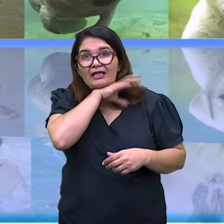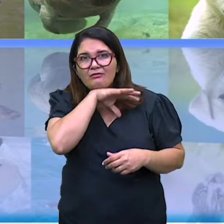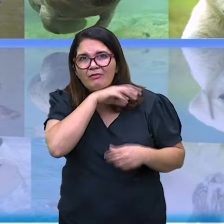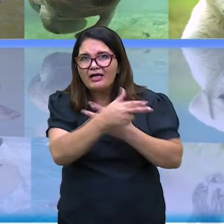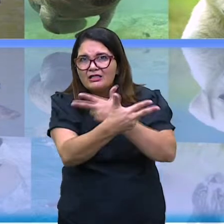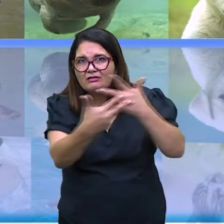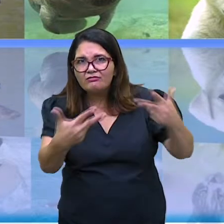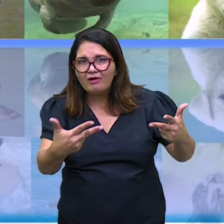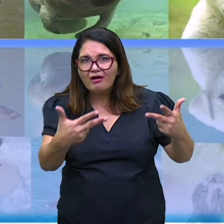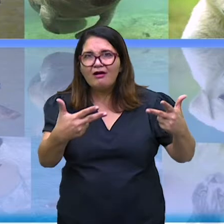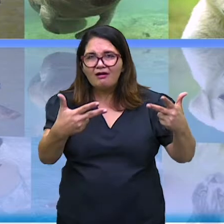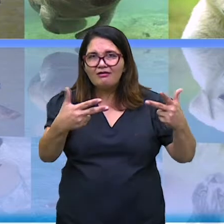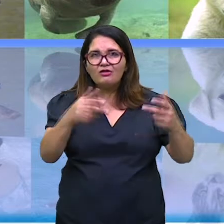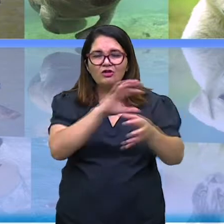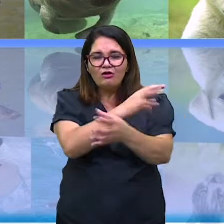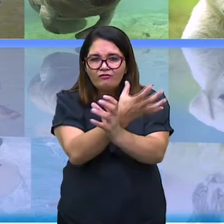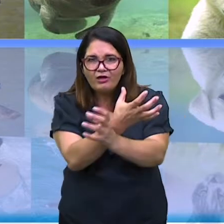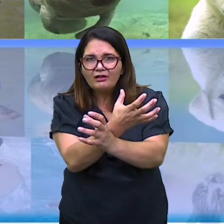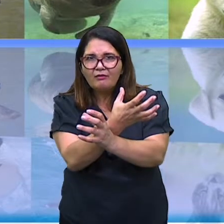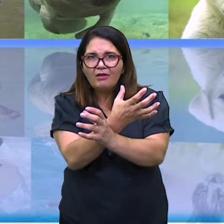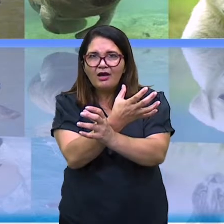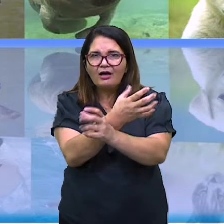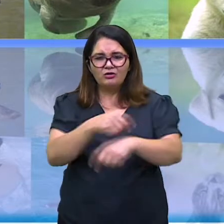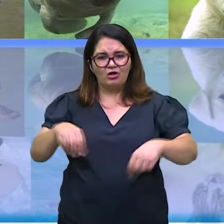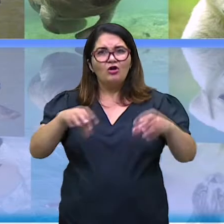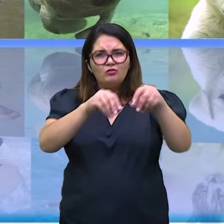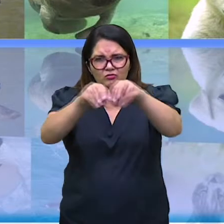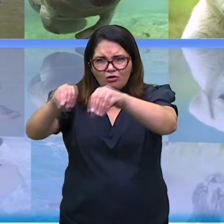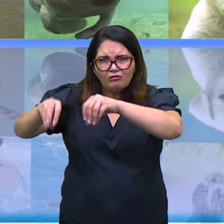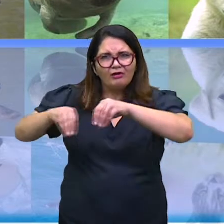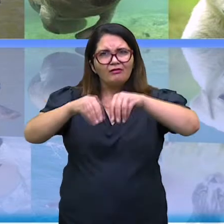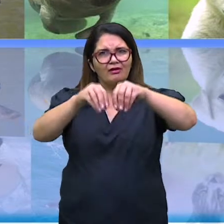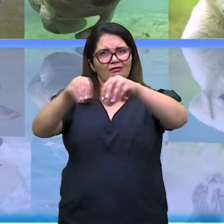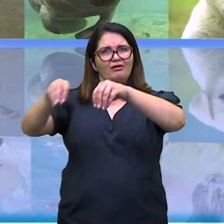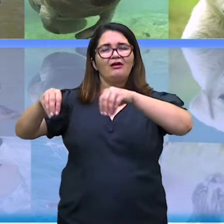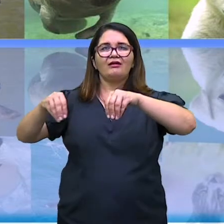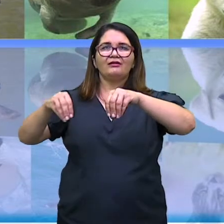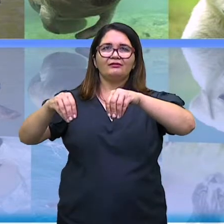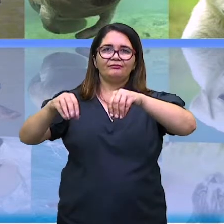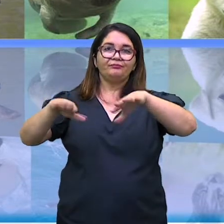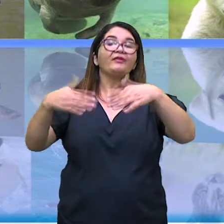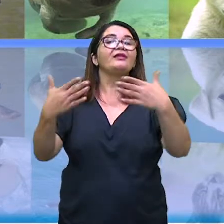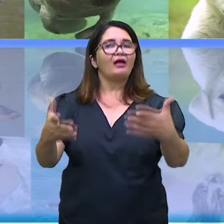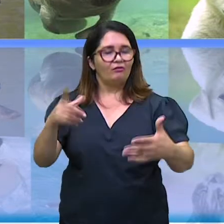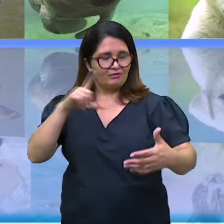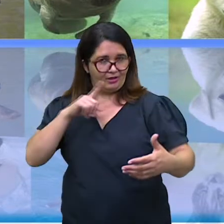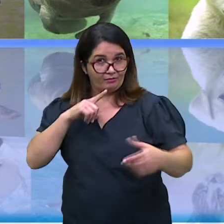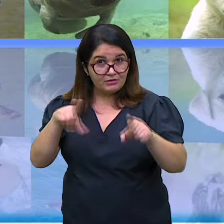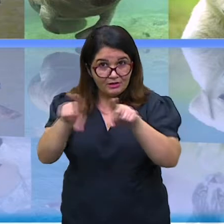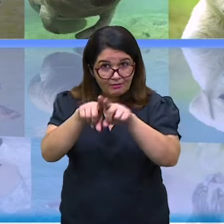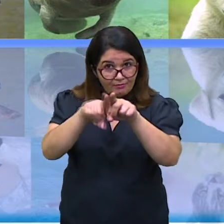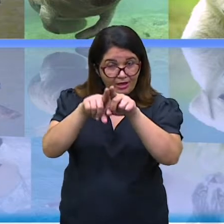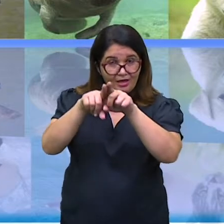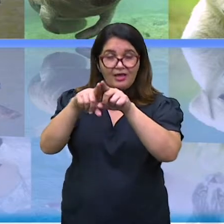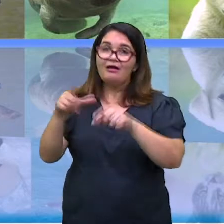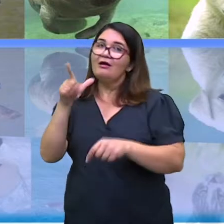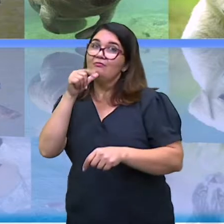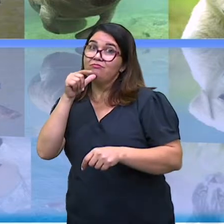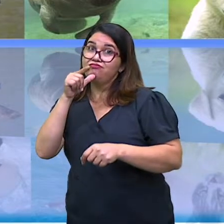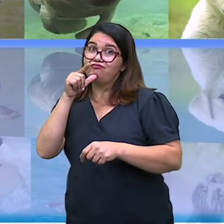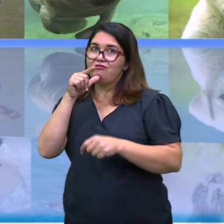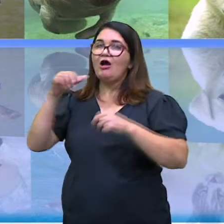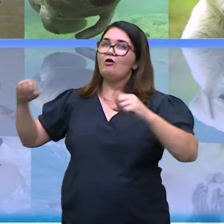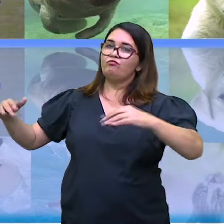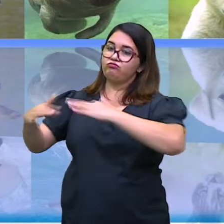vertebrados? Nós estudamos e vimos que sim, não é mesmo? Então nós vamos ter vertebrados aquáticos